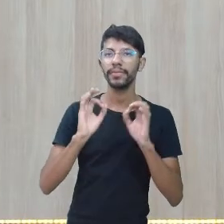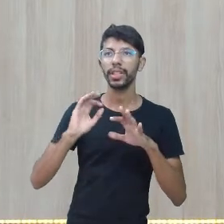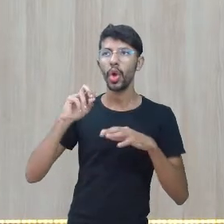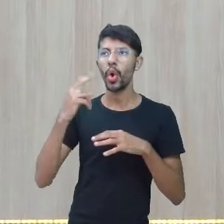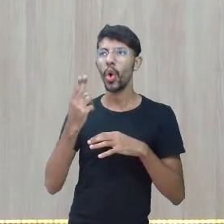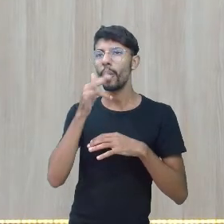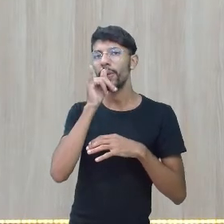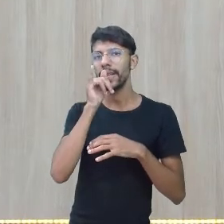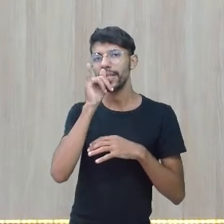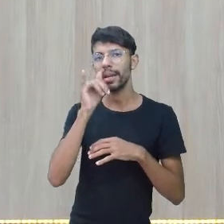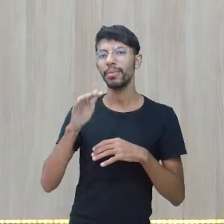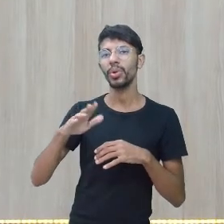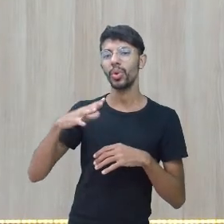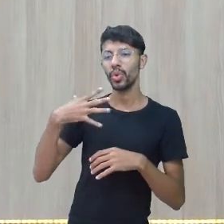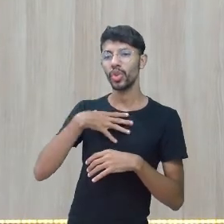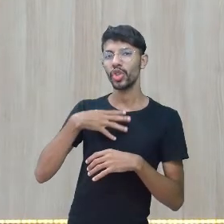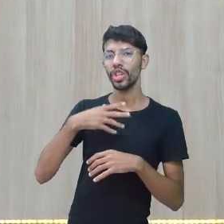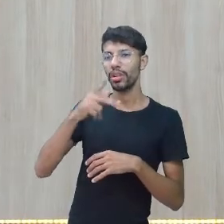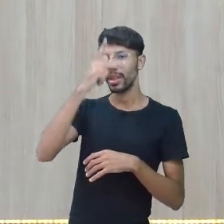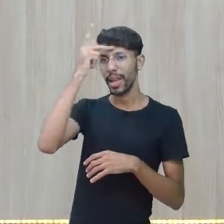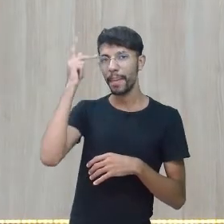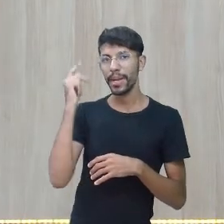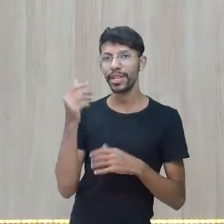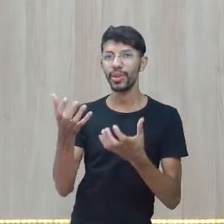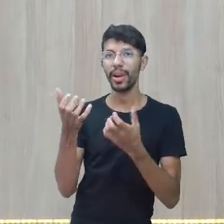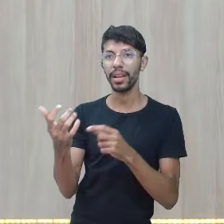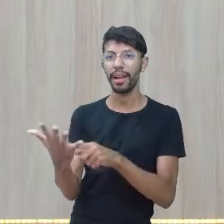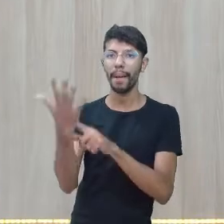quer vender para essa empresa.